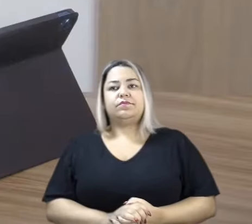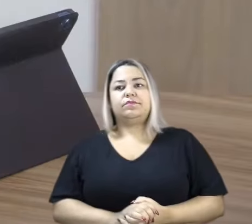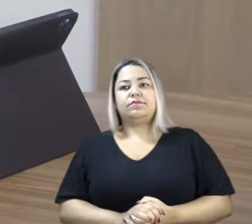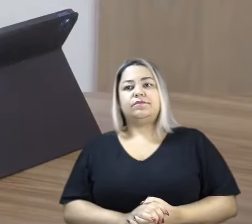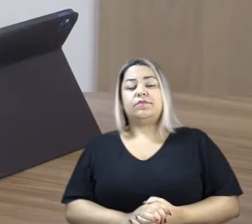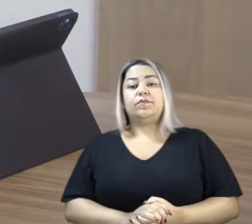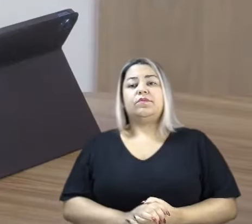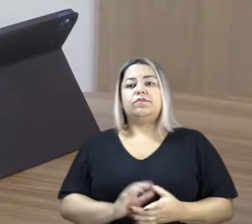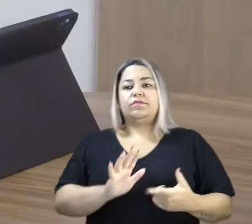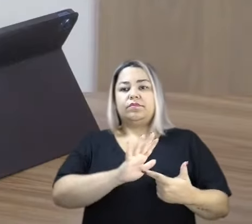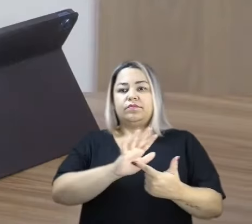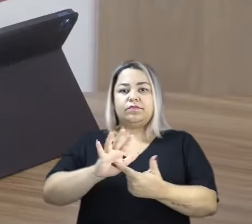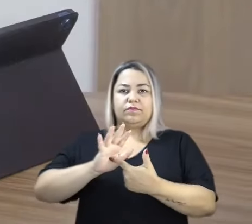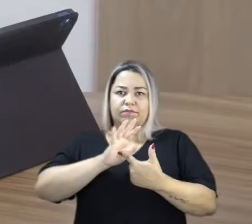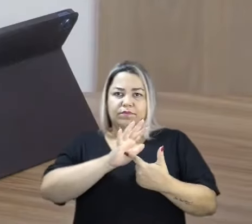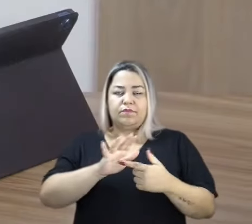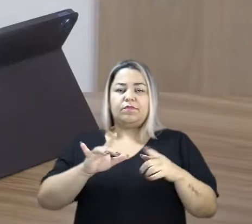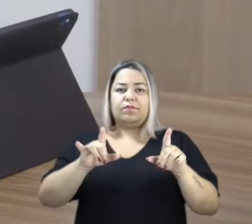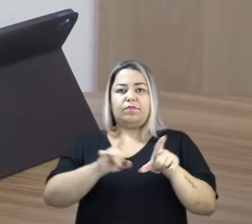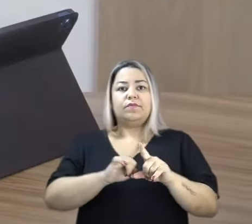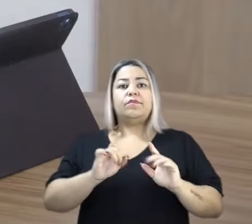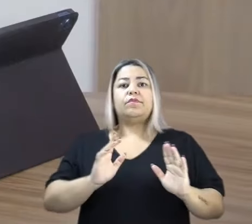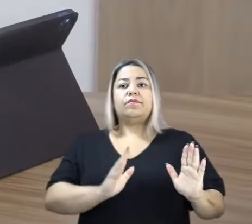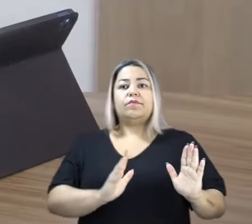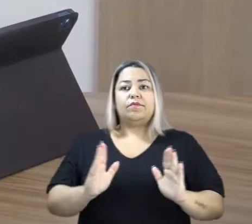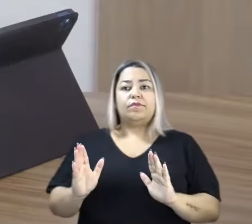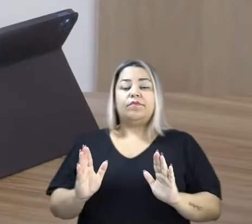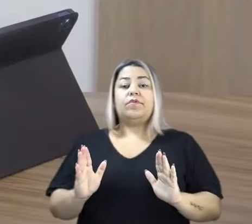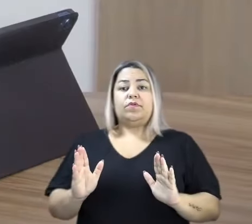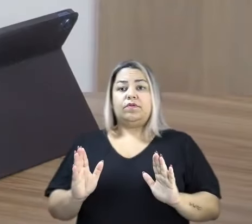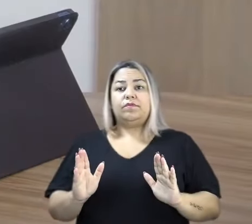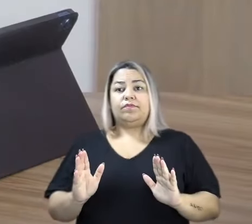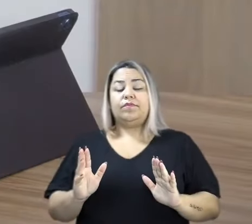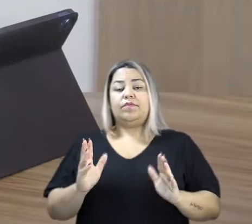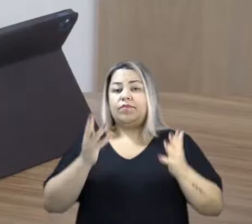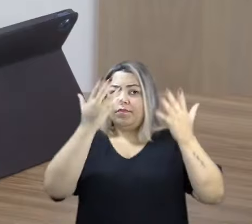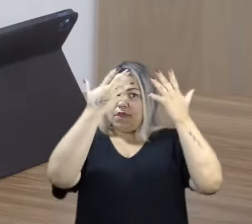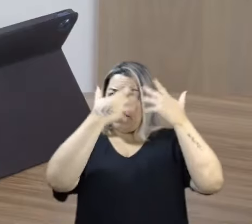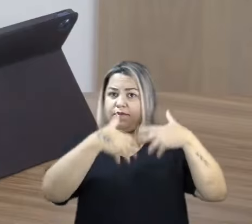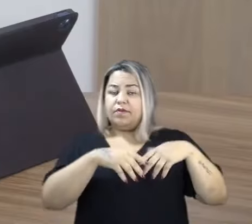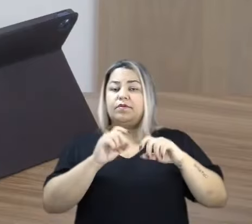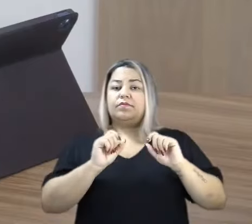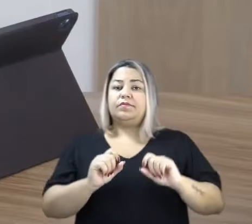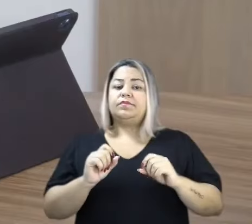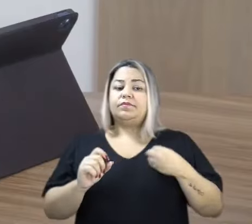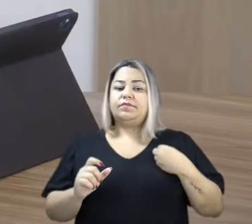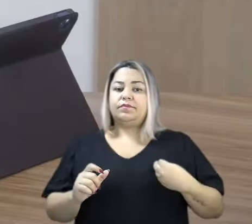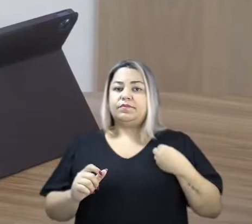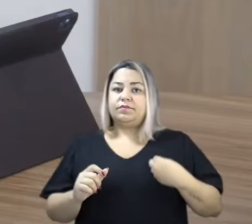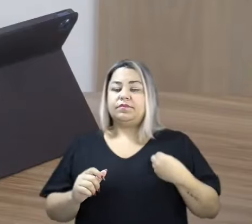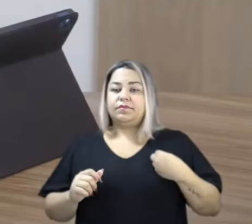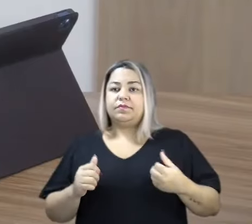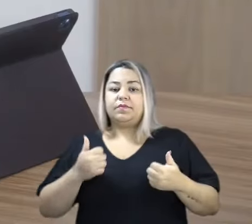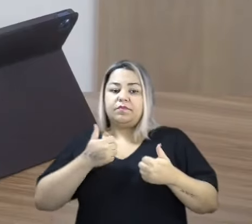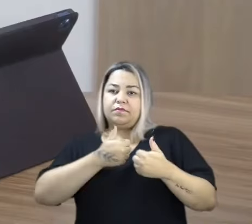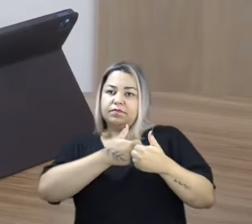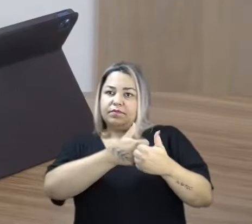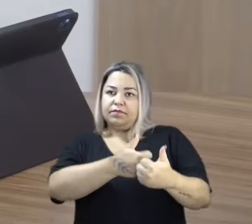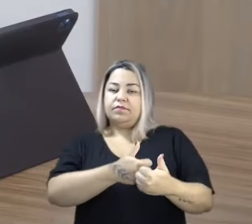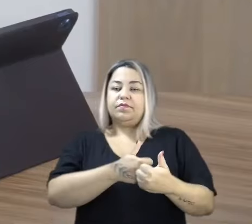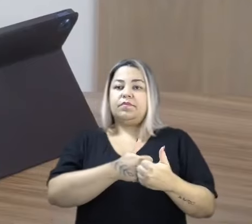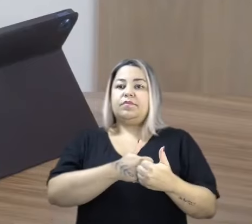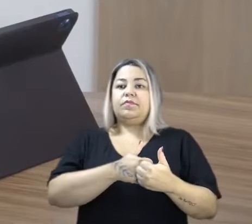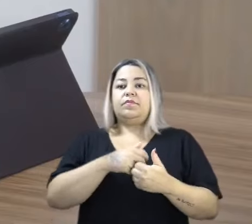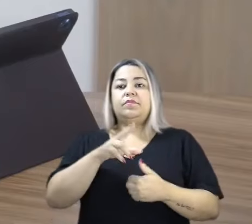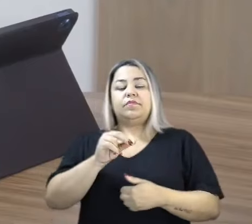amostra do que é que a gente tem na Câmara e no Senado hoje, e fica uma reflexão para quem está em casa nos assistindo, para a gente